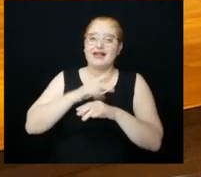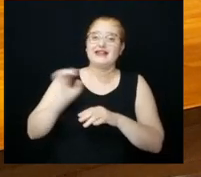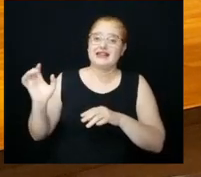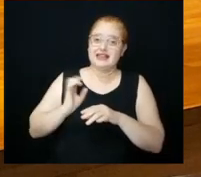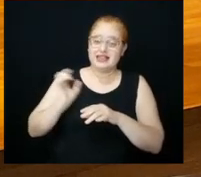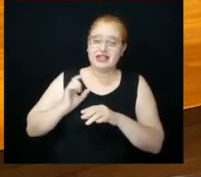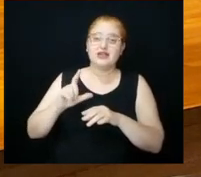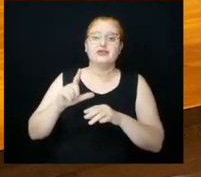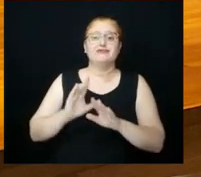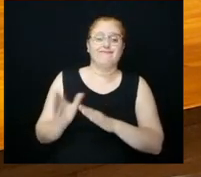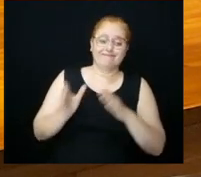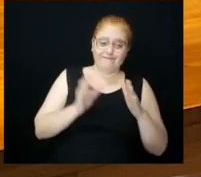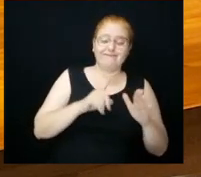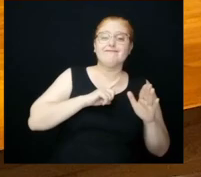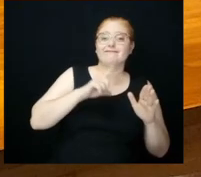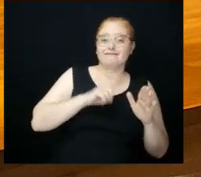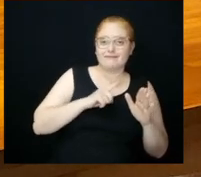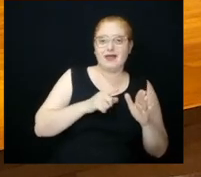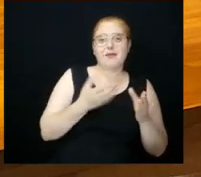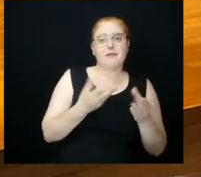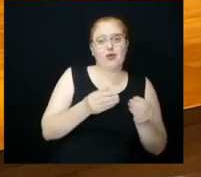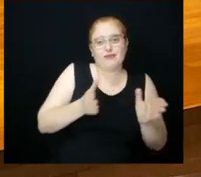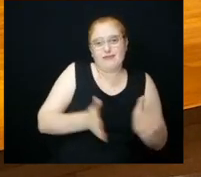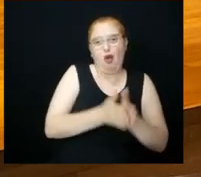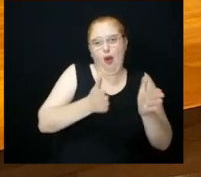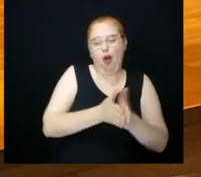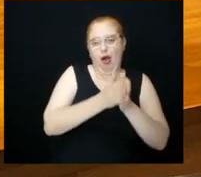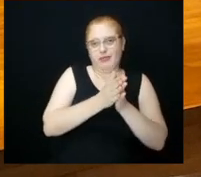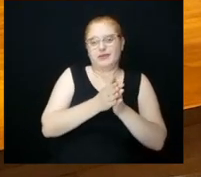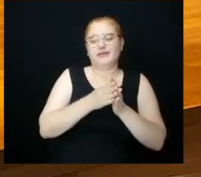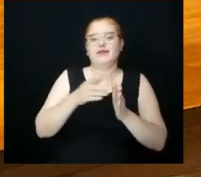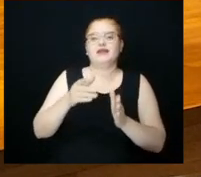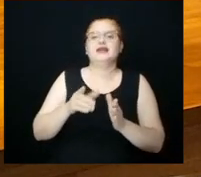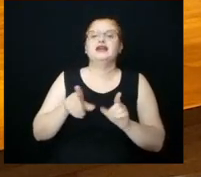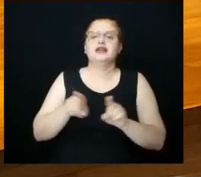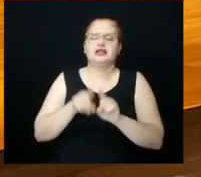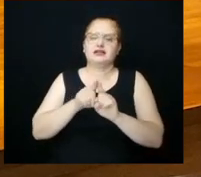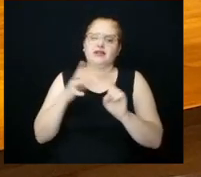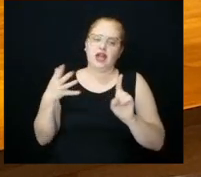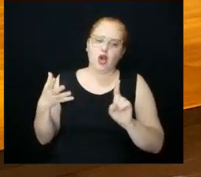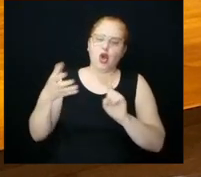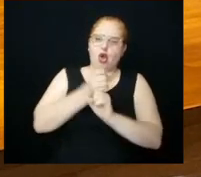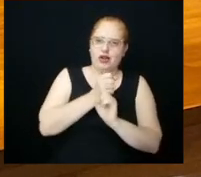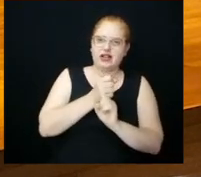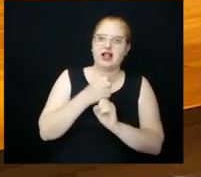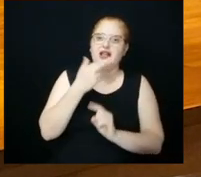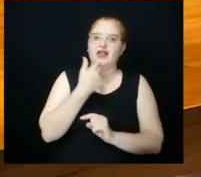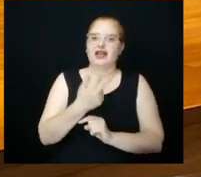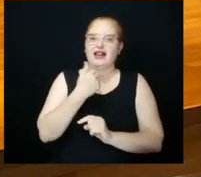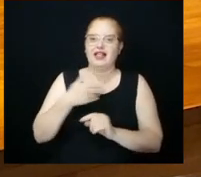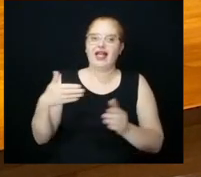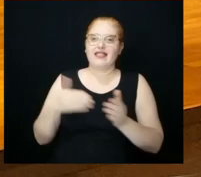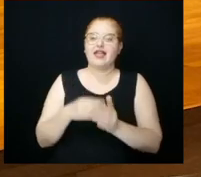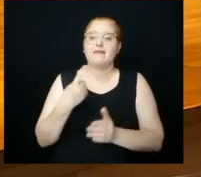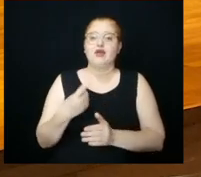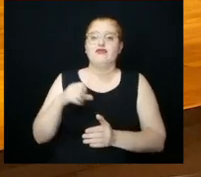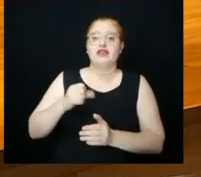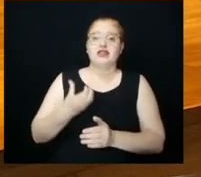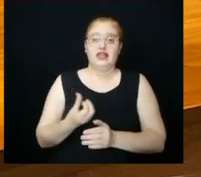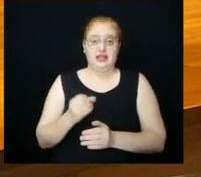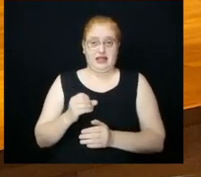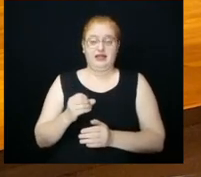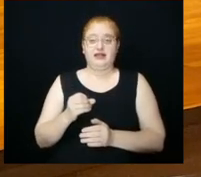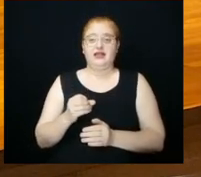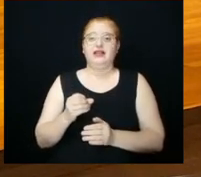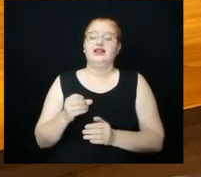muito de muita desigualdade, e que foi colonizado pela Inglaterra até 1960, com alternância